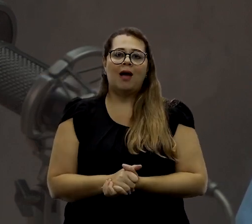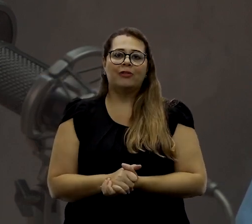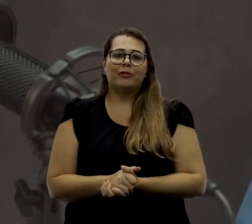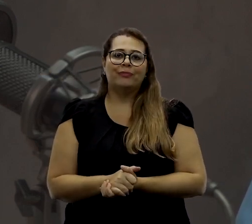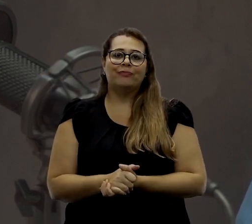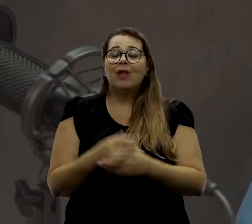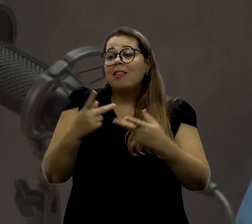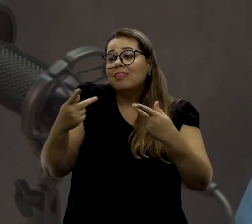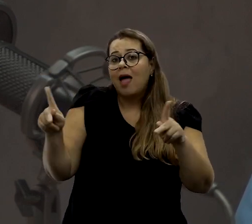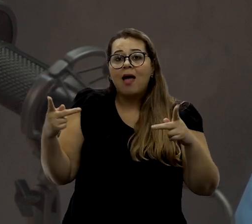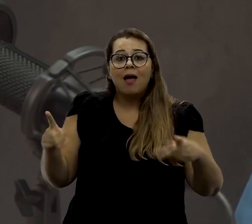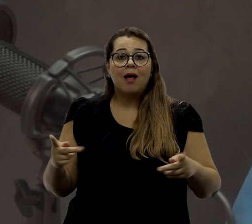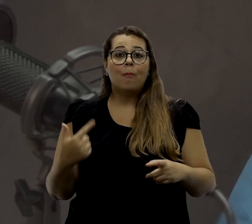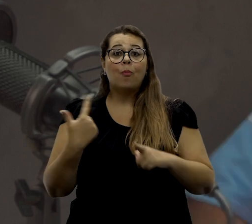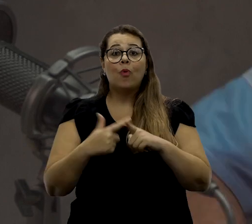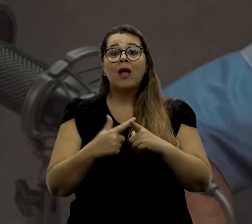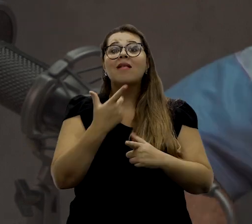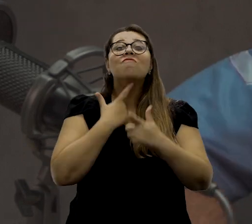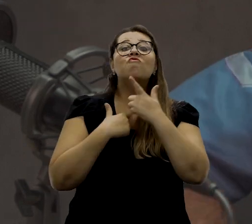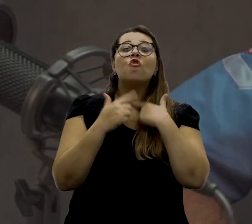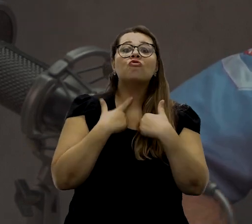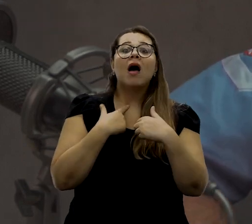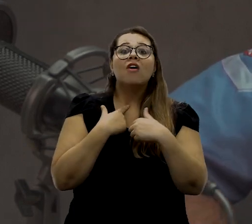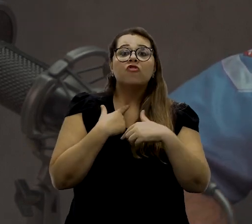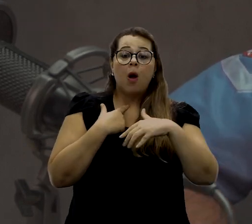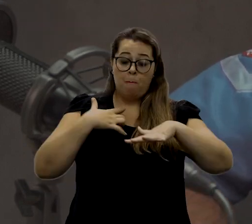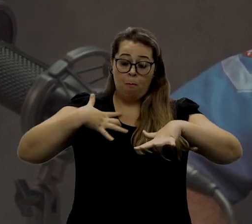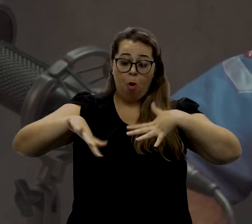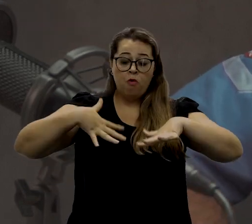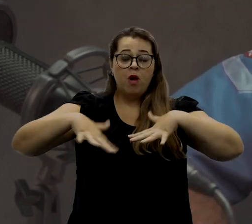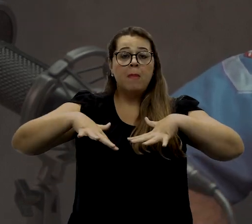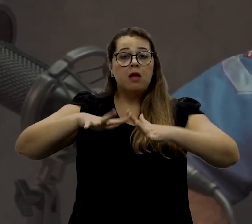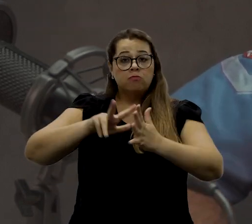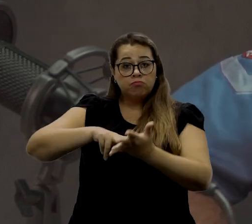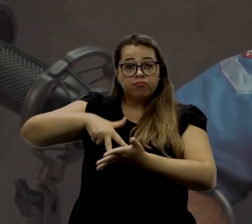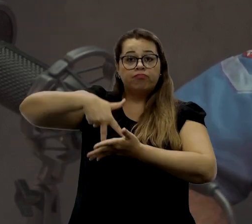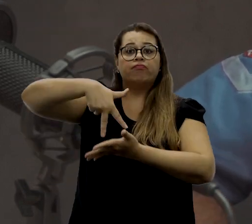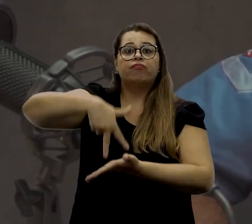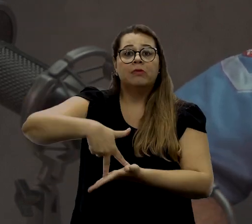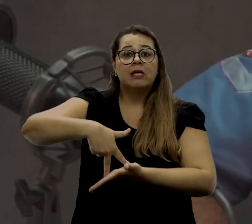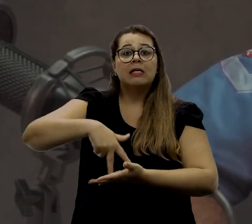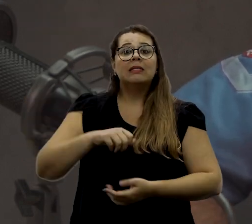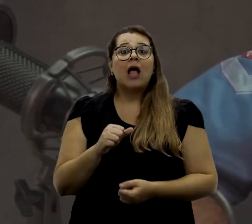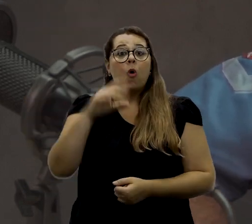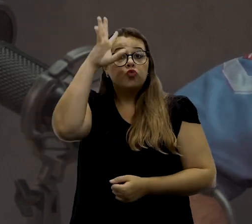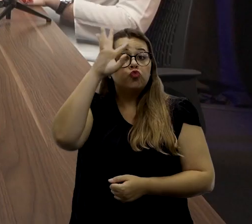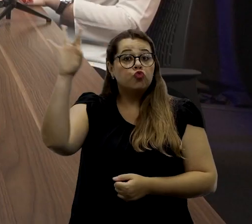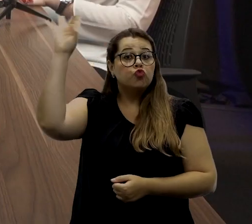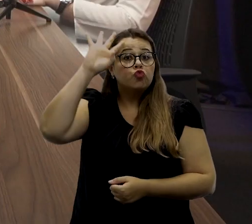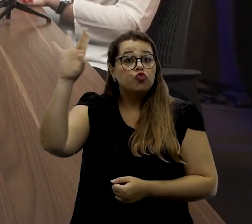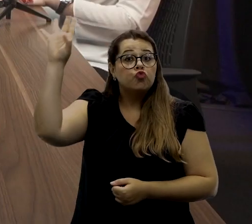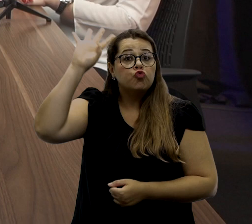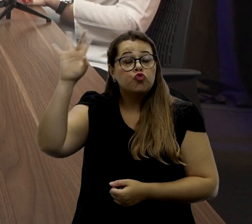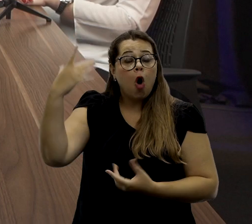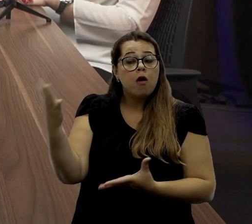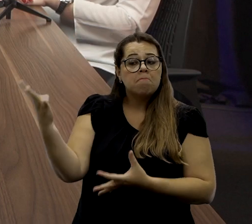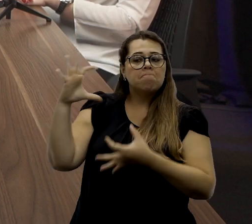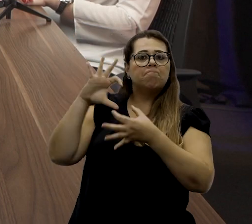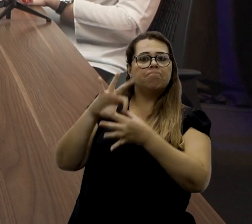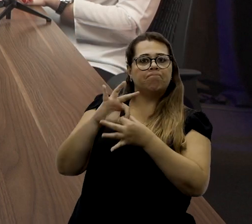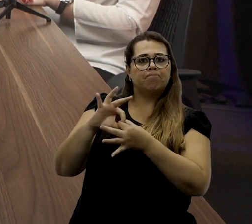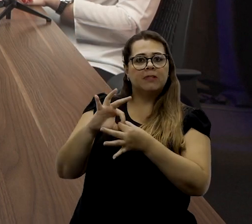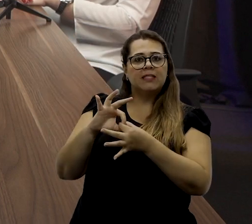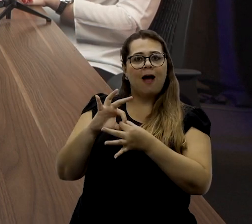Importante. Porque é o desejo que move o sujeito. Se a gente não tem desejo, a gente não levanta a cadeira. É o sonho. É